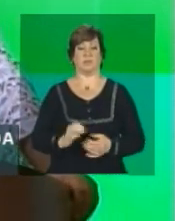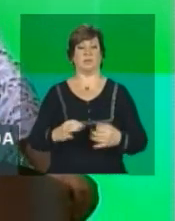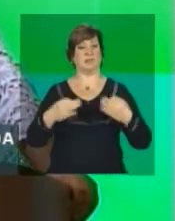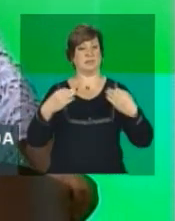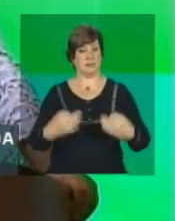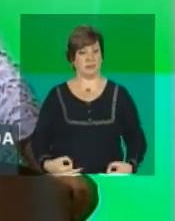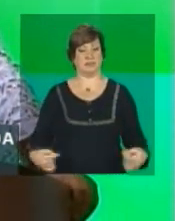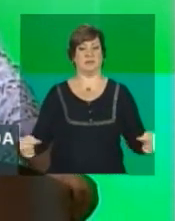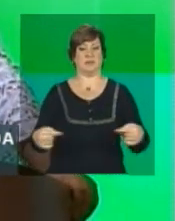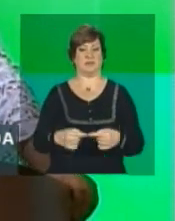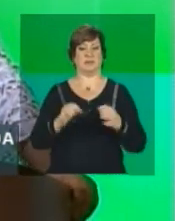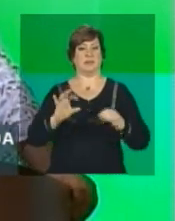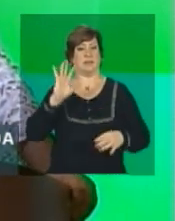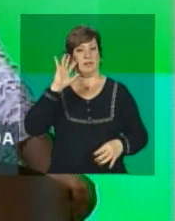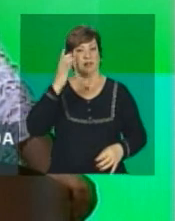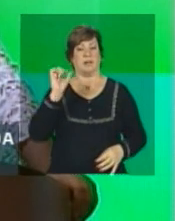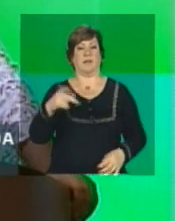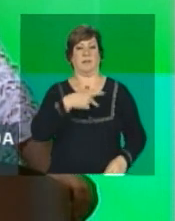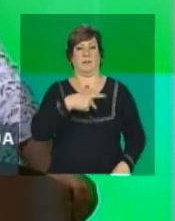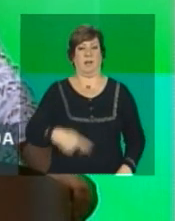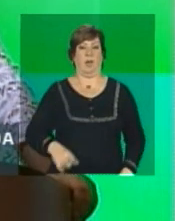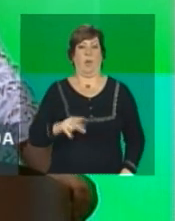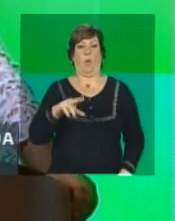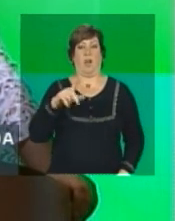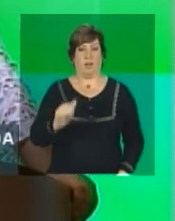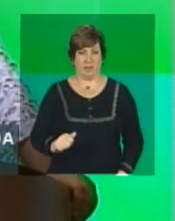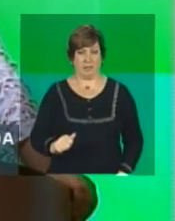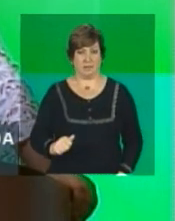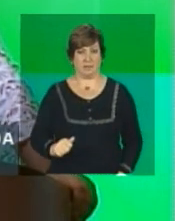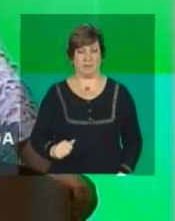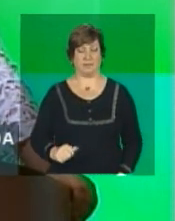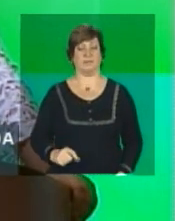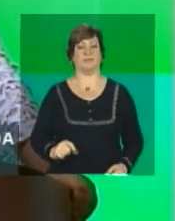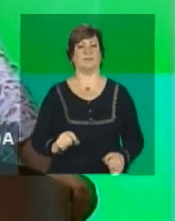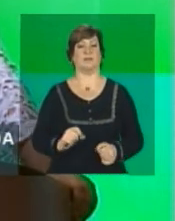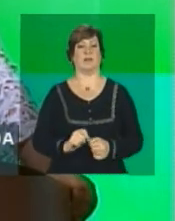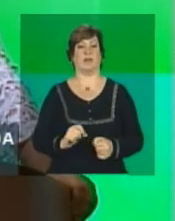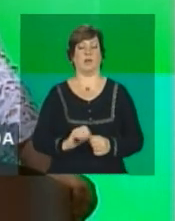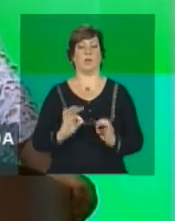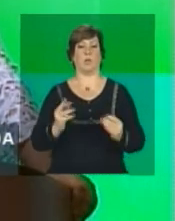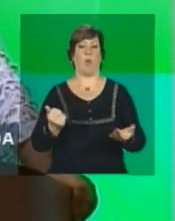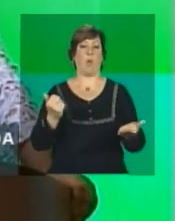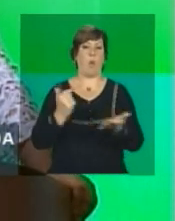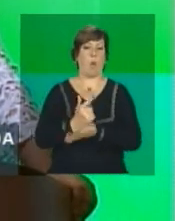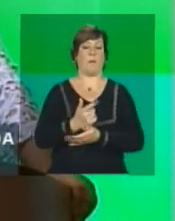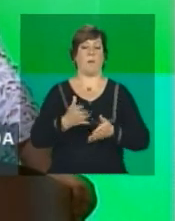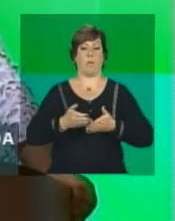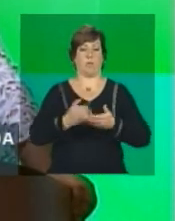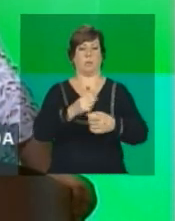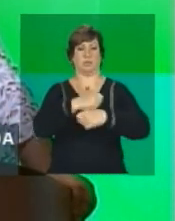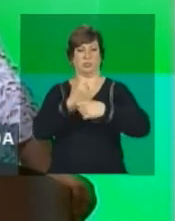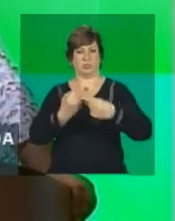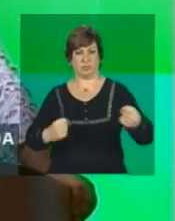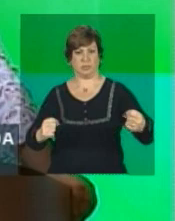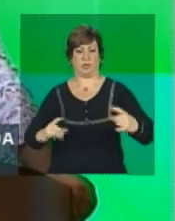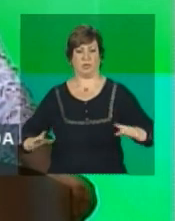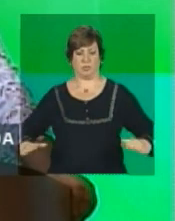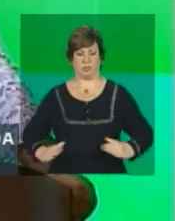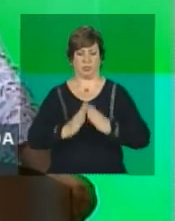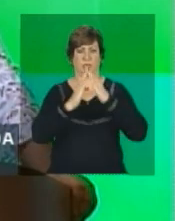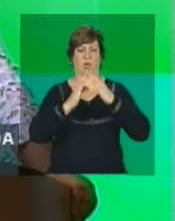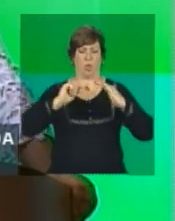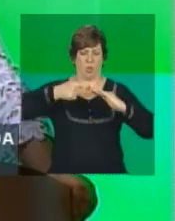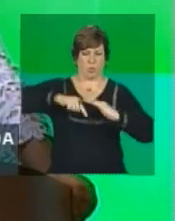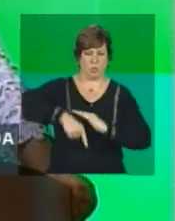correta e acertada decisão do presidente Lula de que as compras de navios, plataformas, sondas